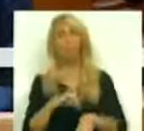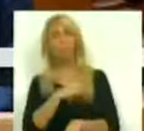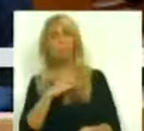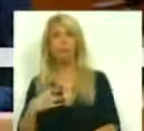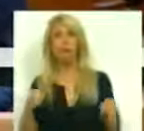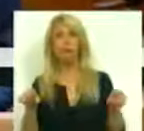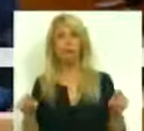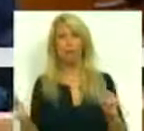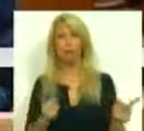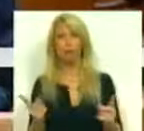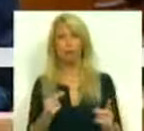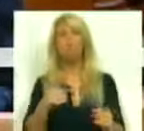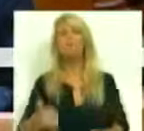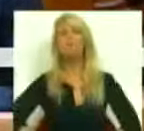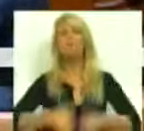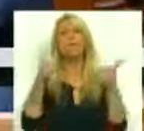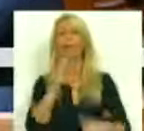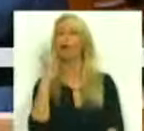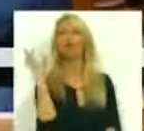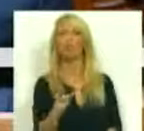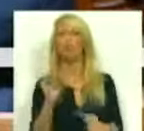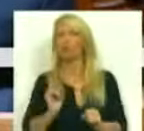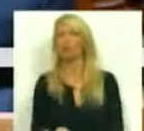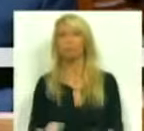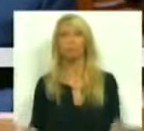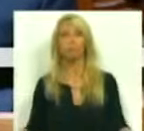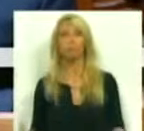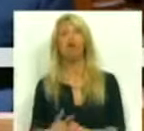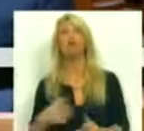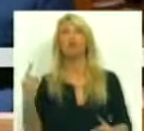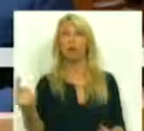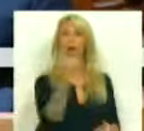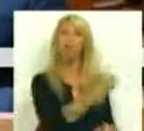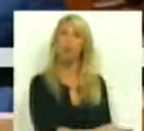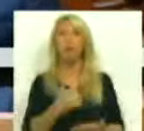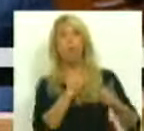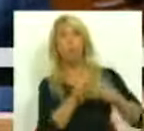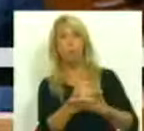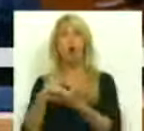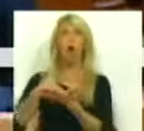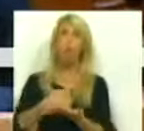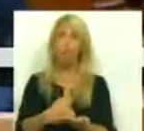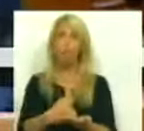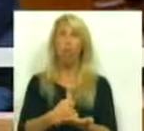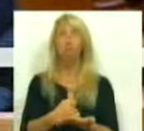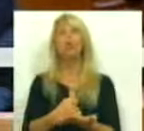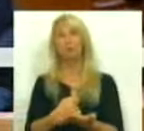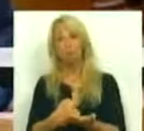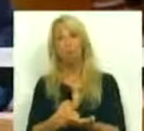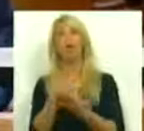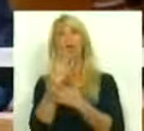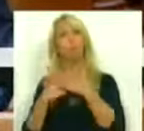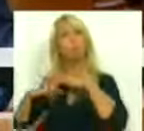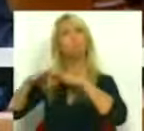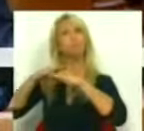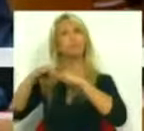resposta. Queremos todos, cada qual na medida da sua contribuição, estar à altura das necessidades e